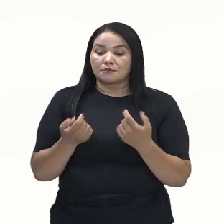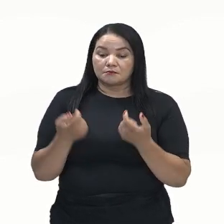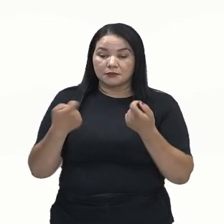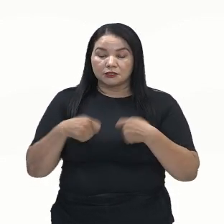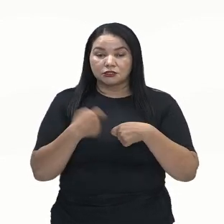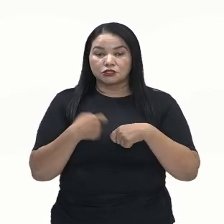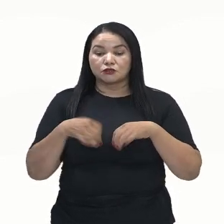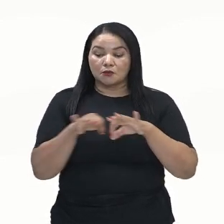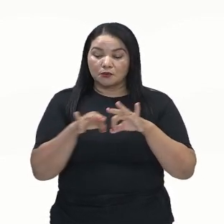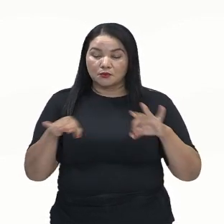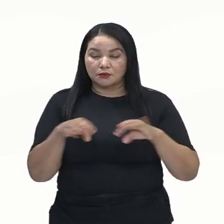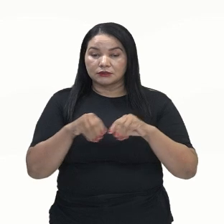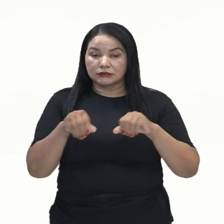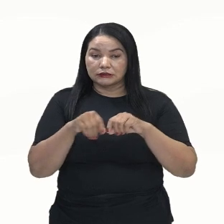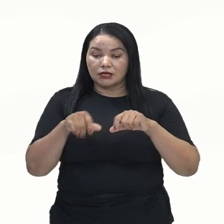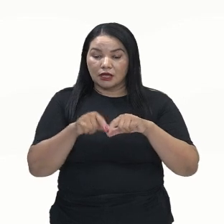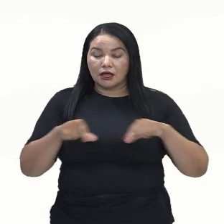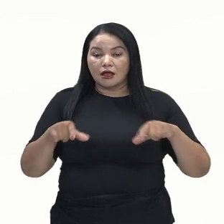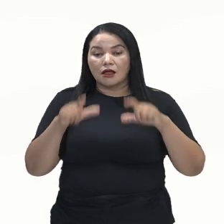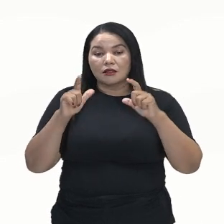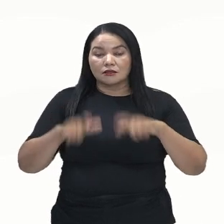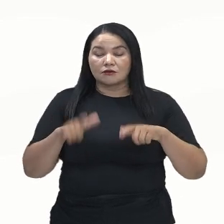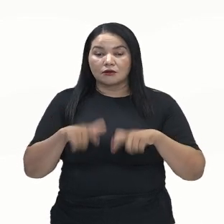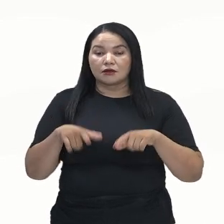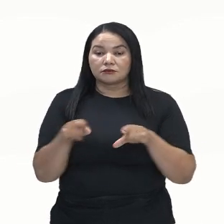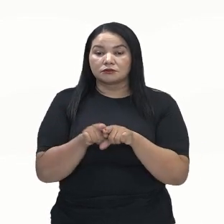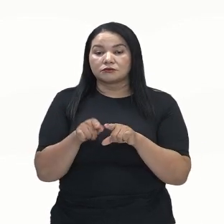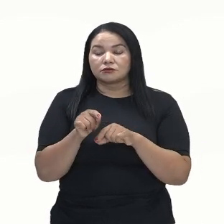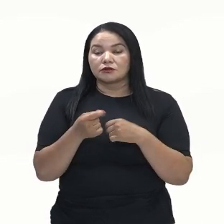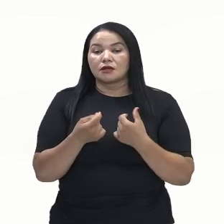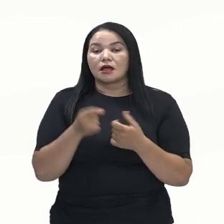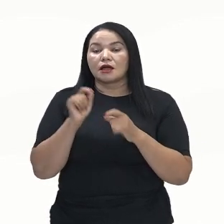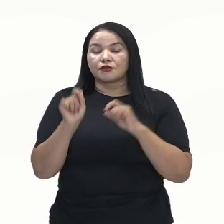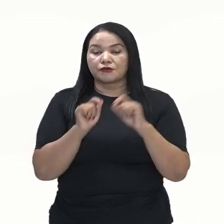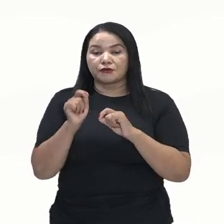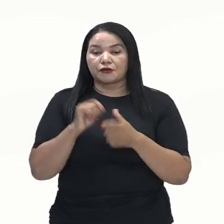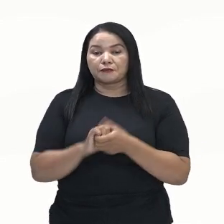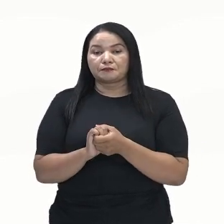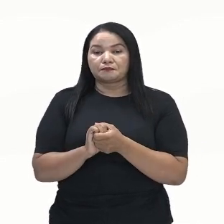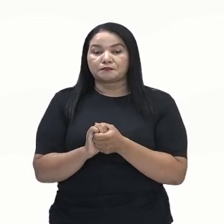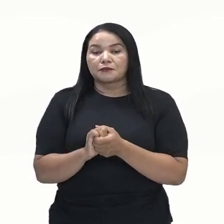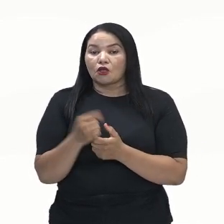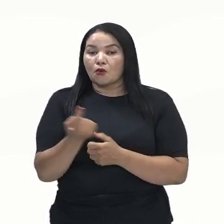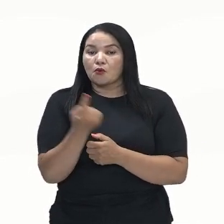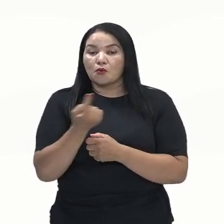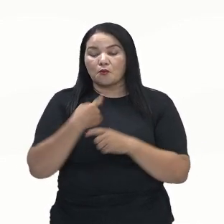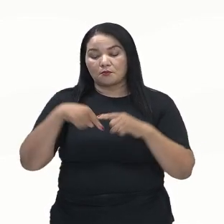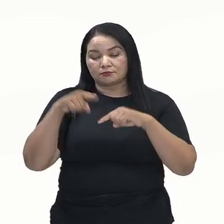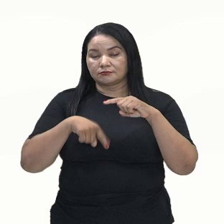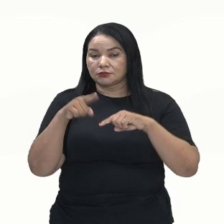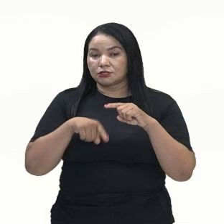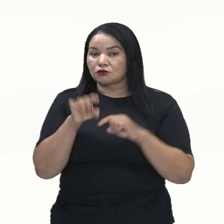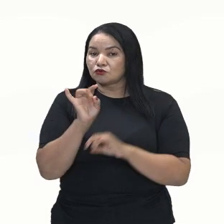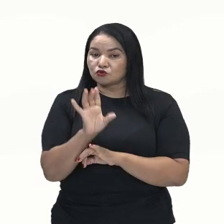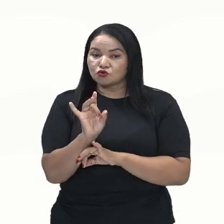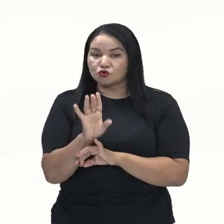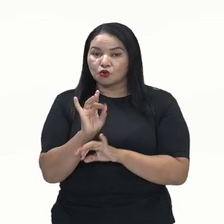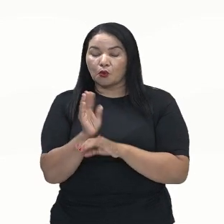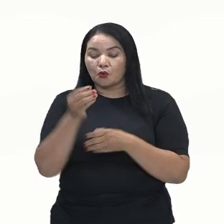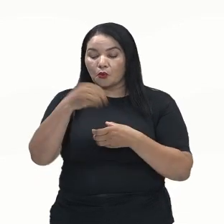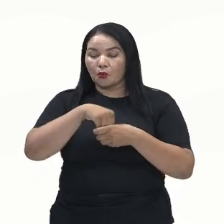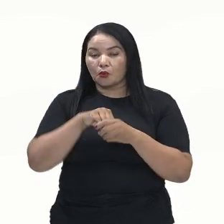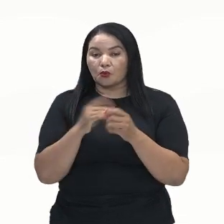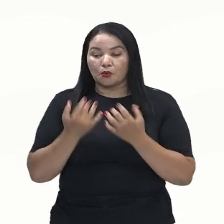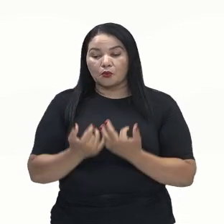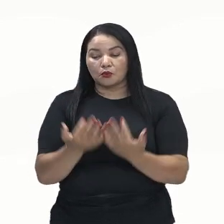quantidade territorial, onde vai ser incluído uma produção de apenas um produto, por isso